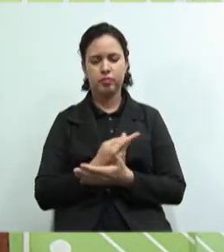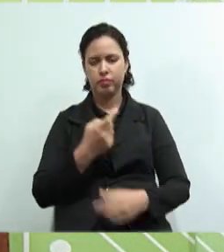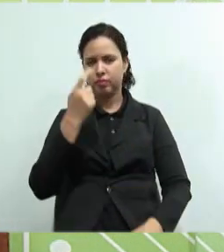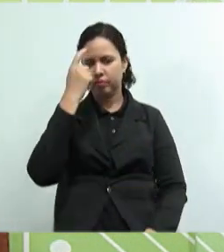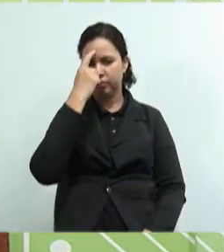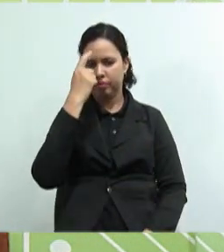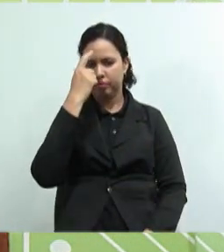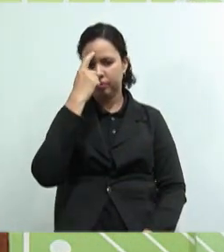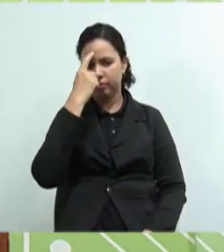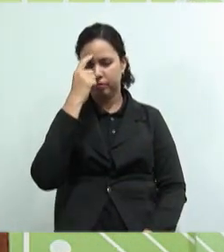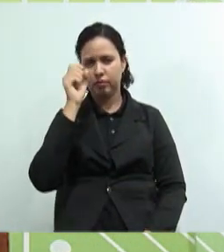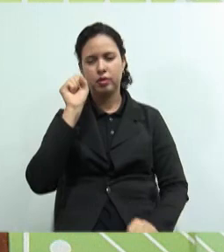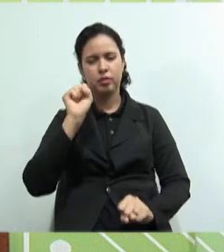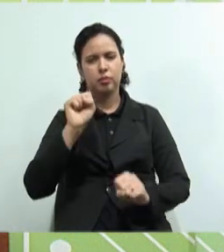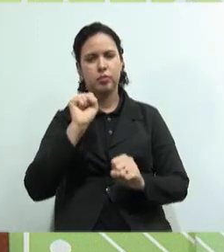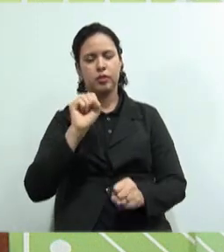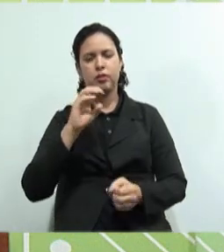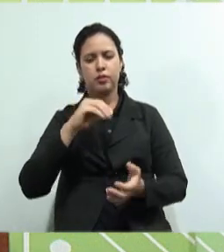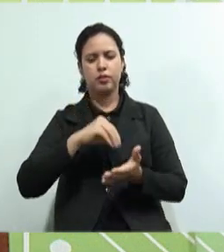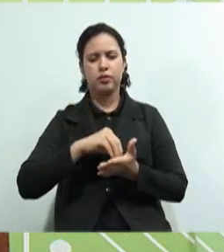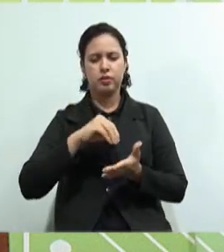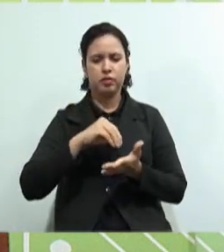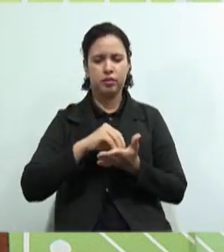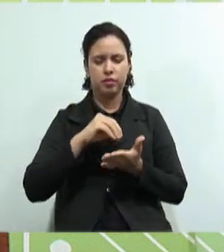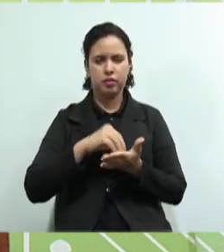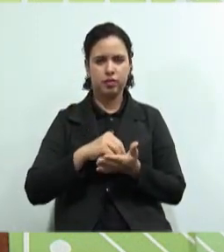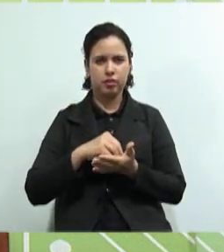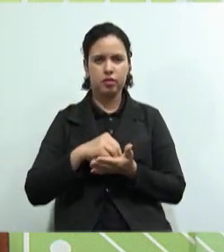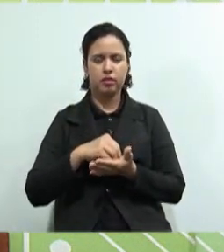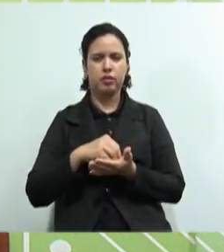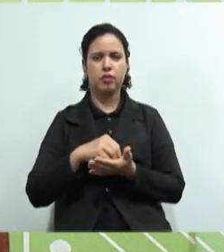que pode faltar transparência e deixar acontecer uma